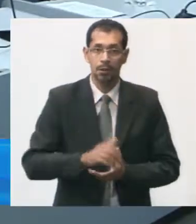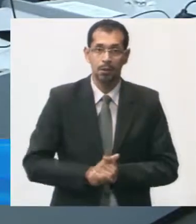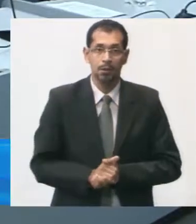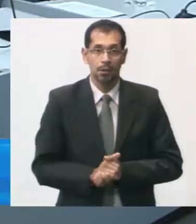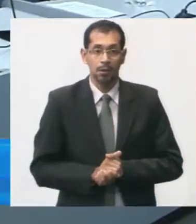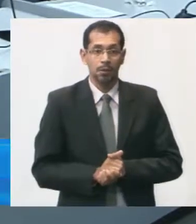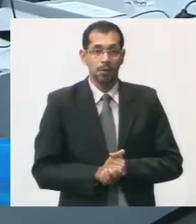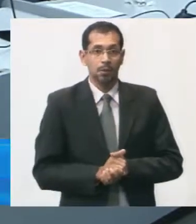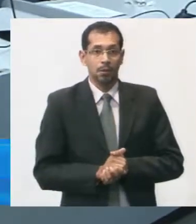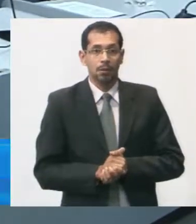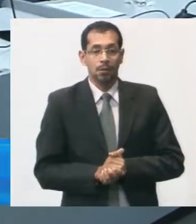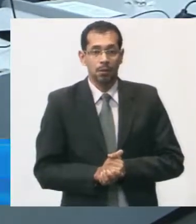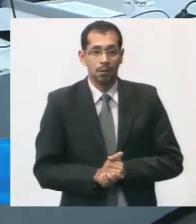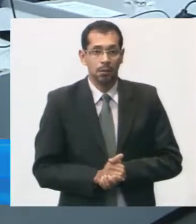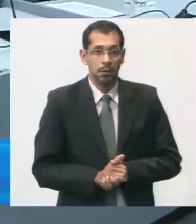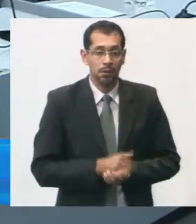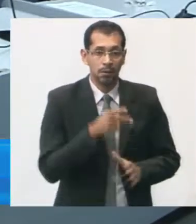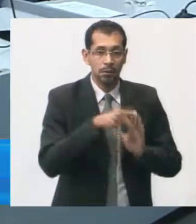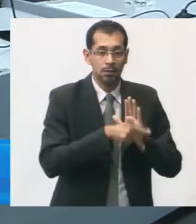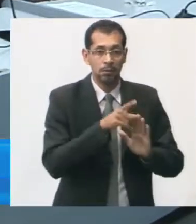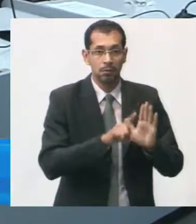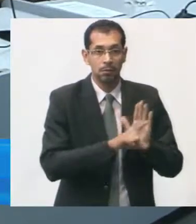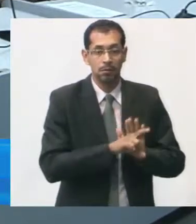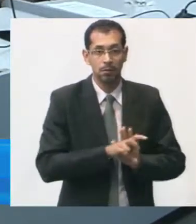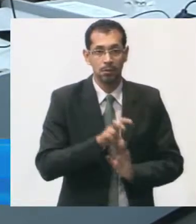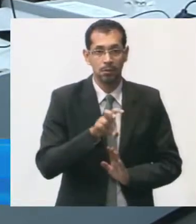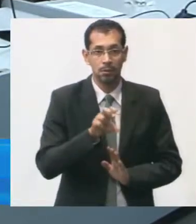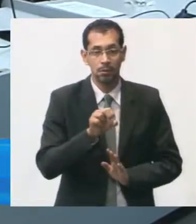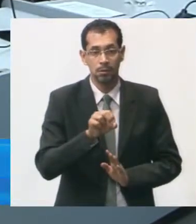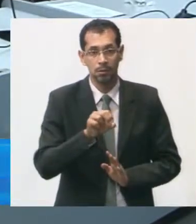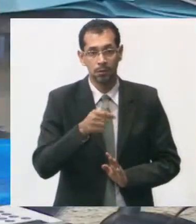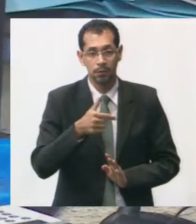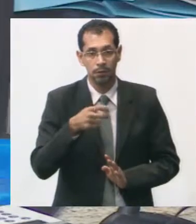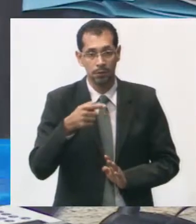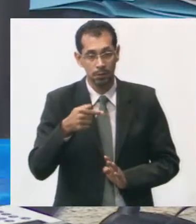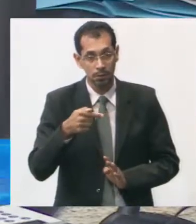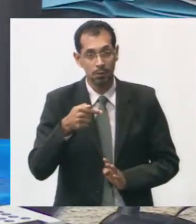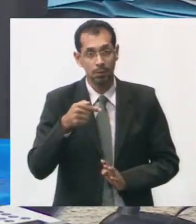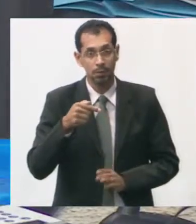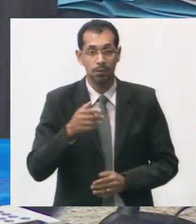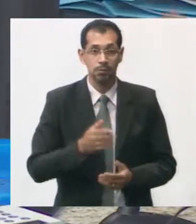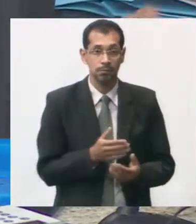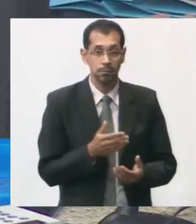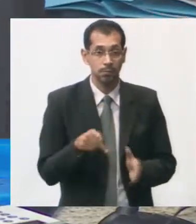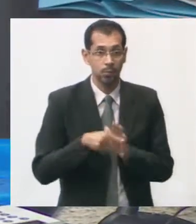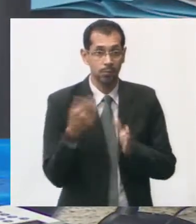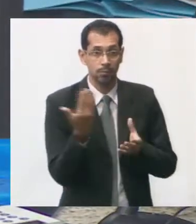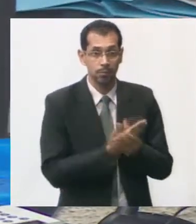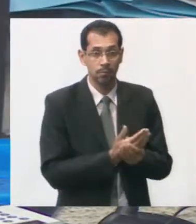Primeiro item de pauta, projeto de lei 5.027/2018, oriundo do processo